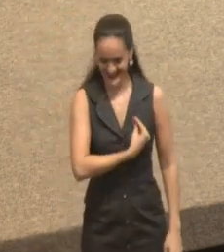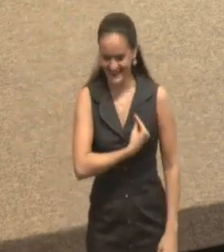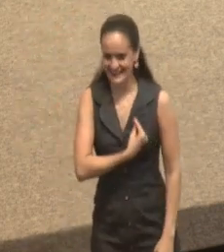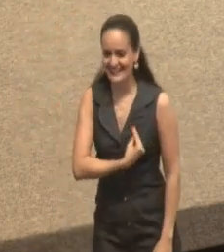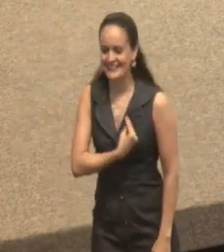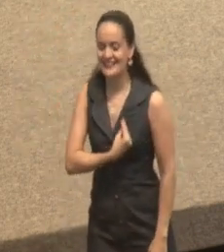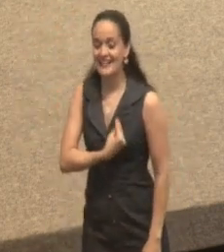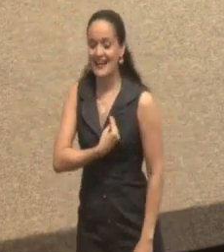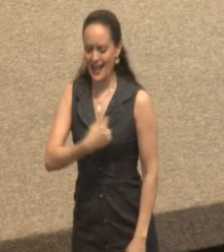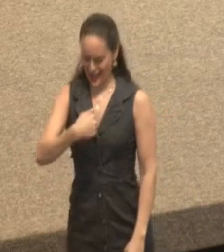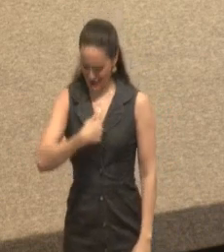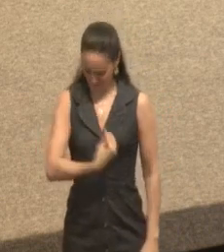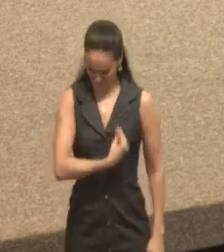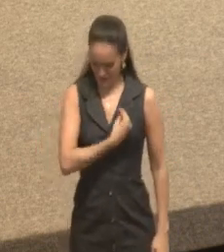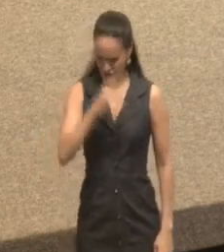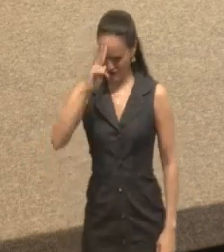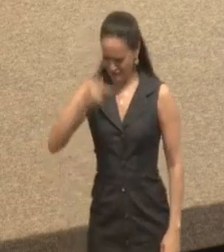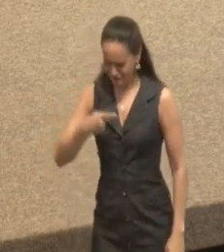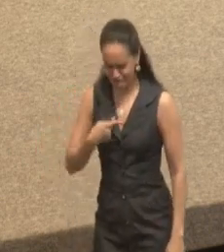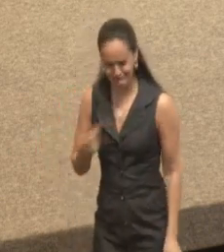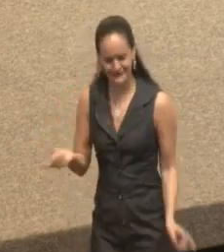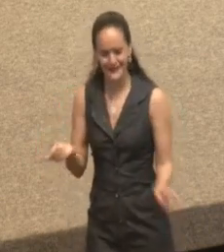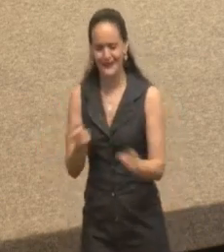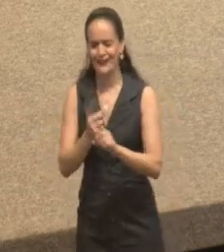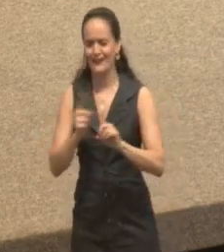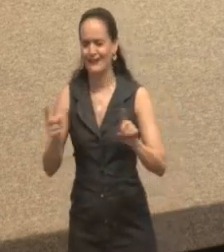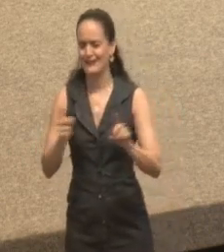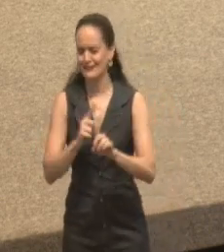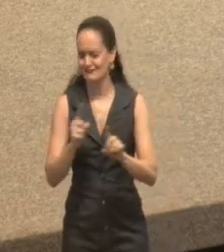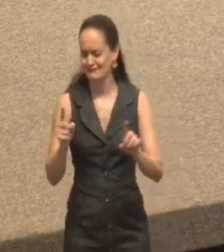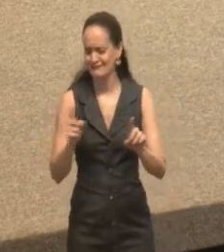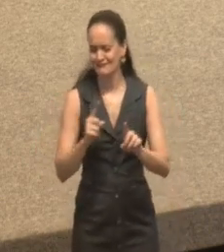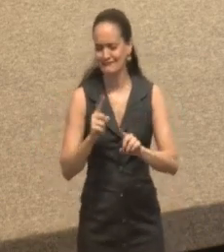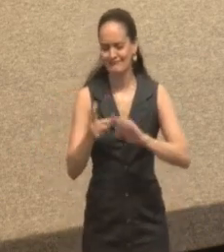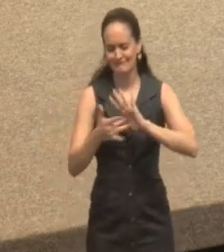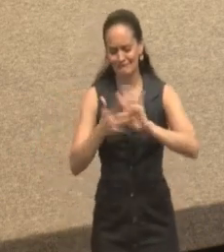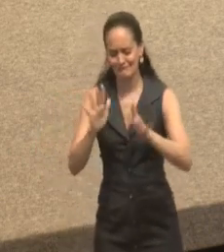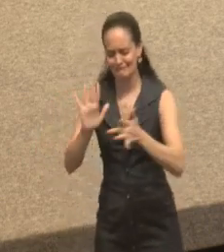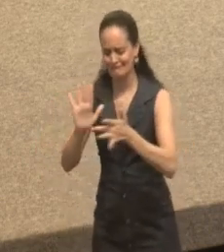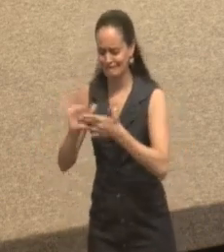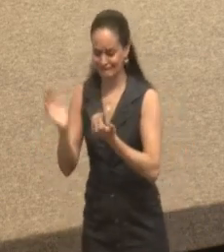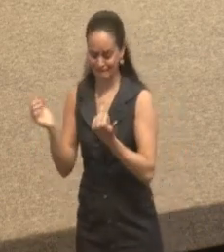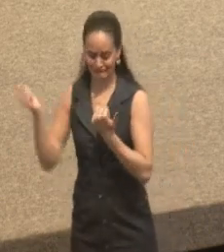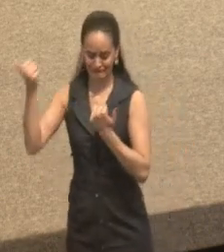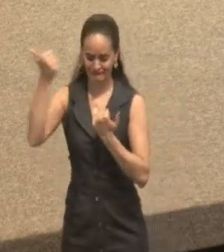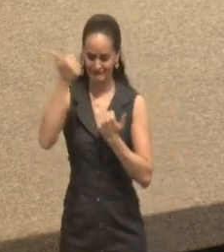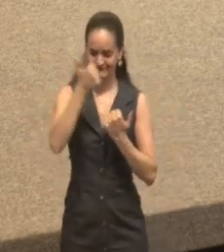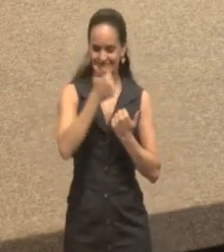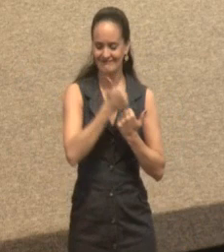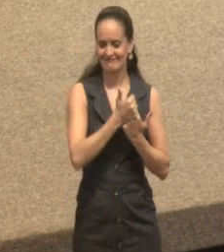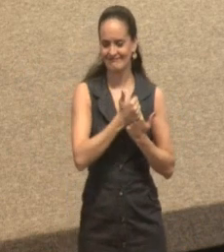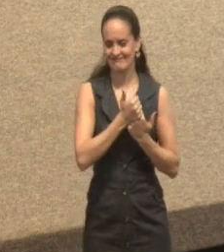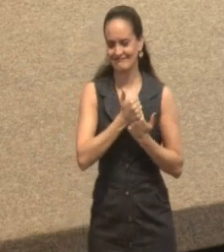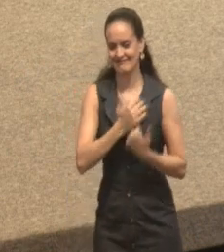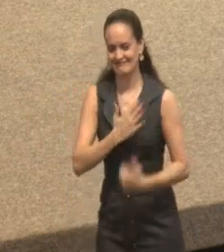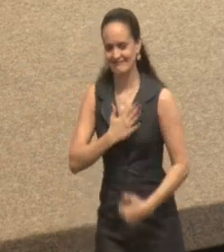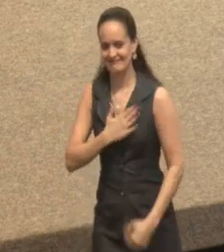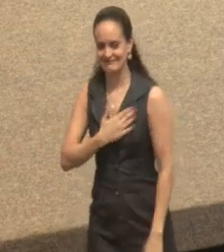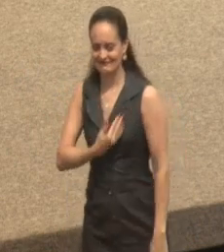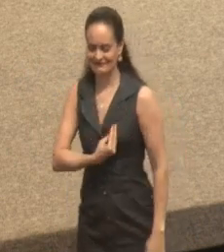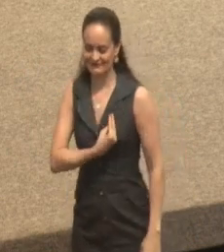aconteceu. Vivo não mais eu, Cristo vive em mim.